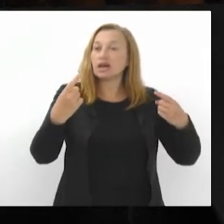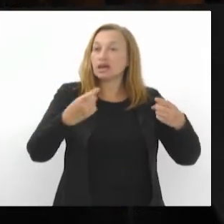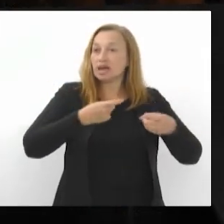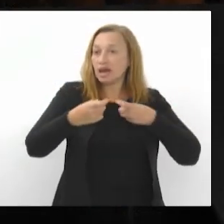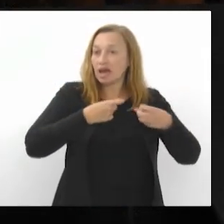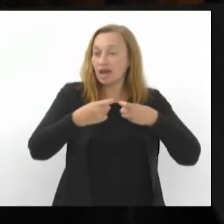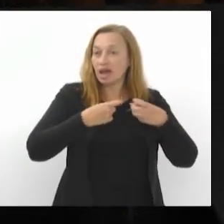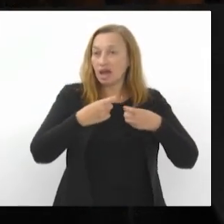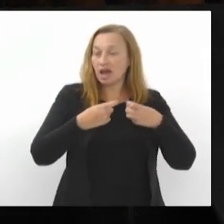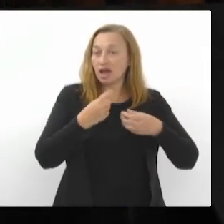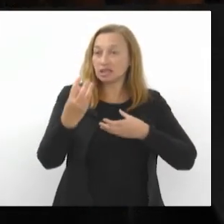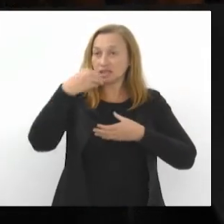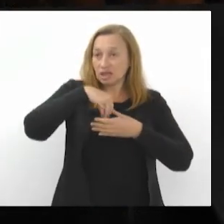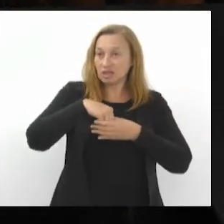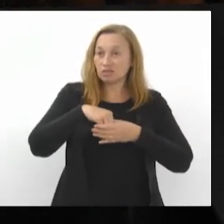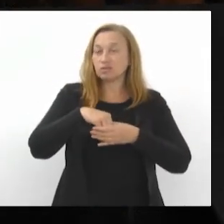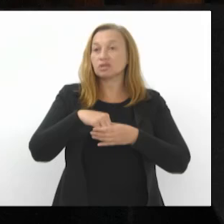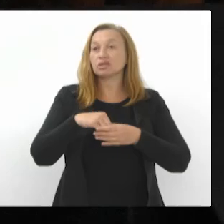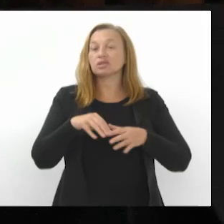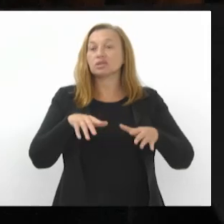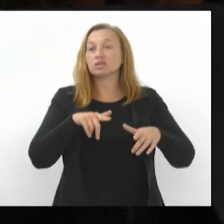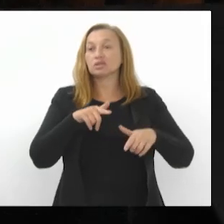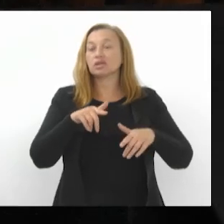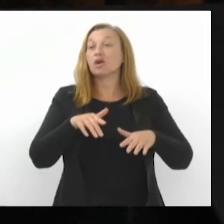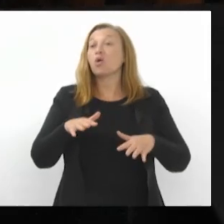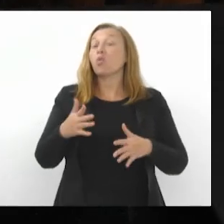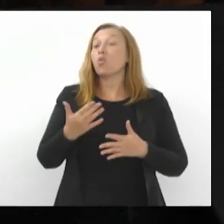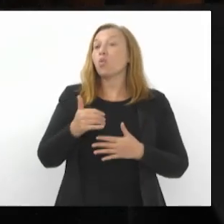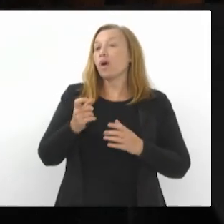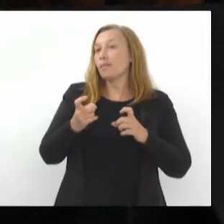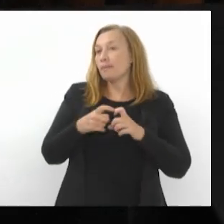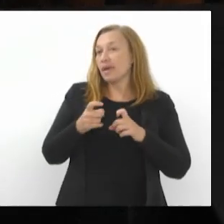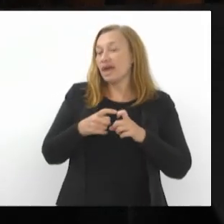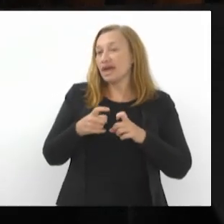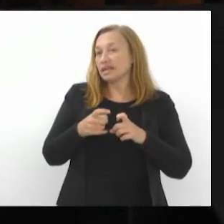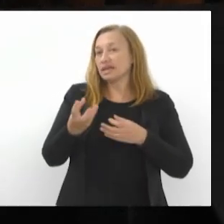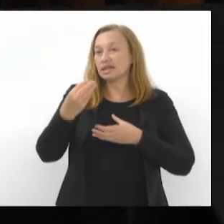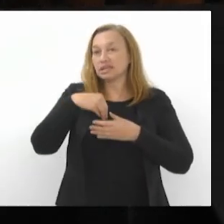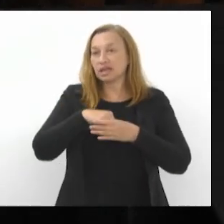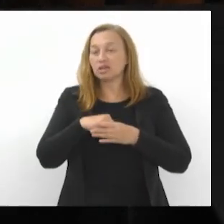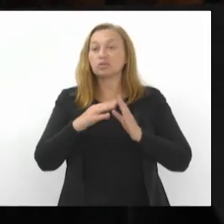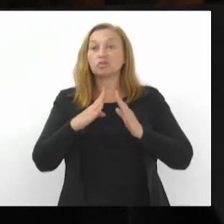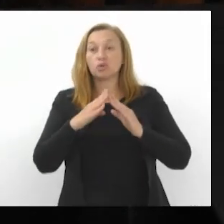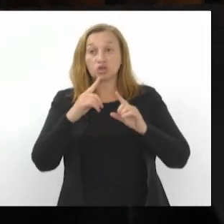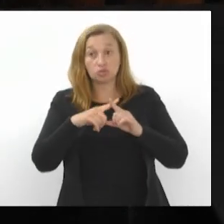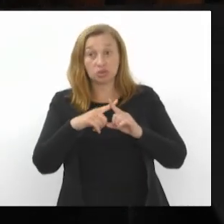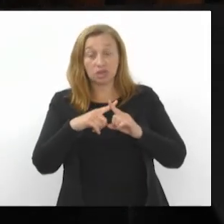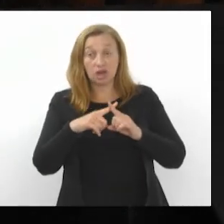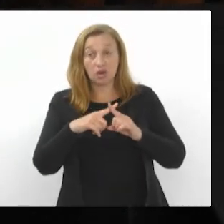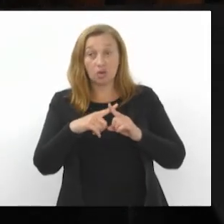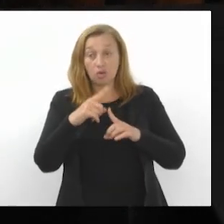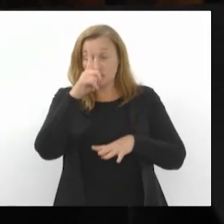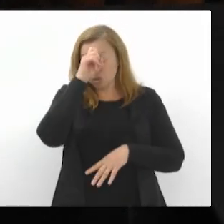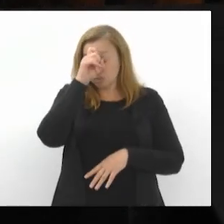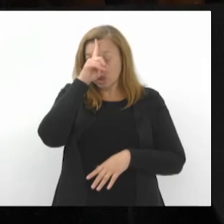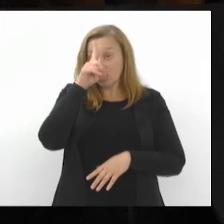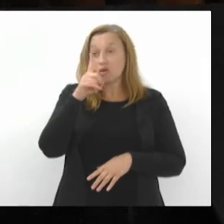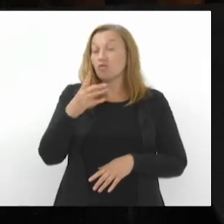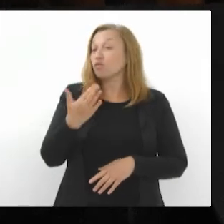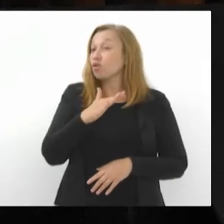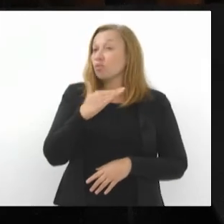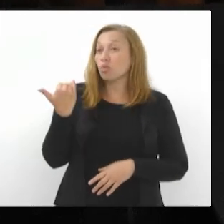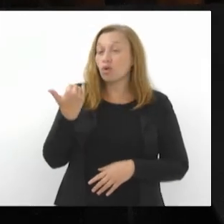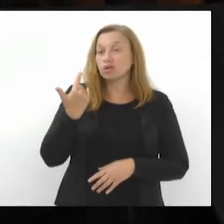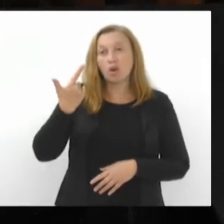uma médica dentro do Hospital Marcílio Dias foi assassinada